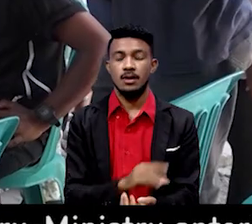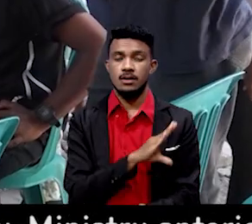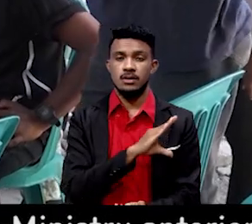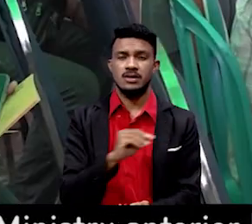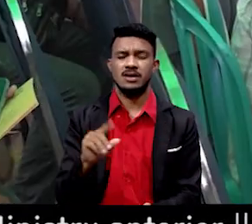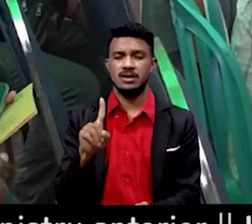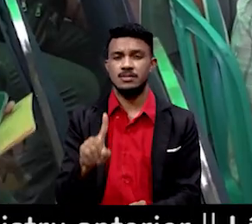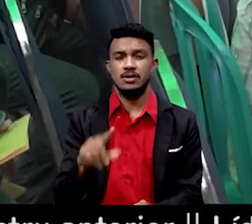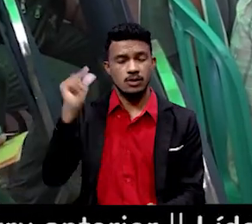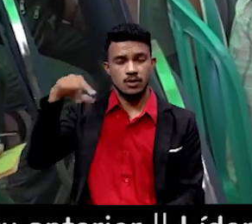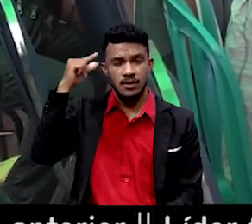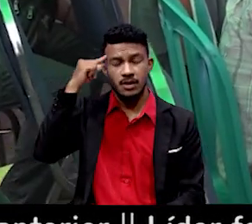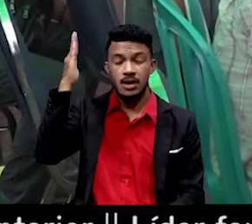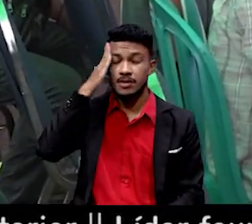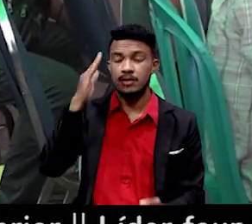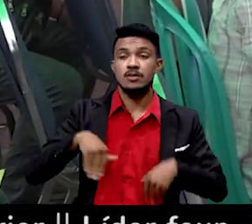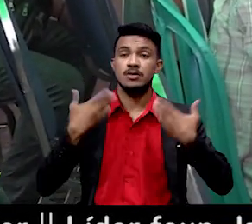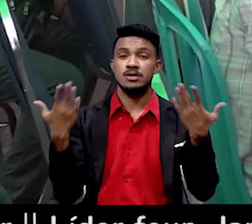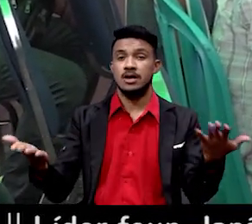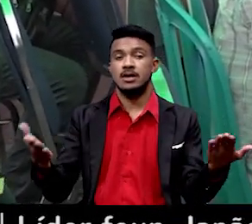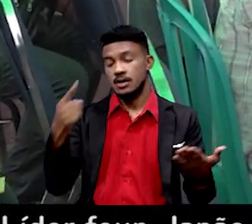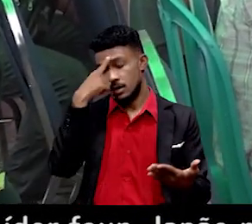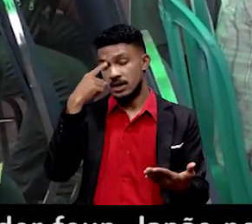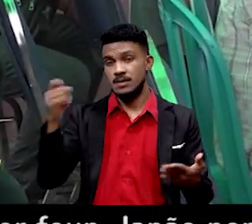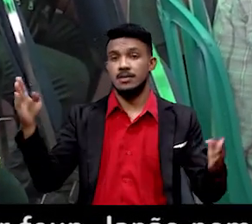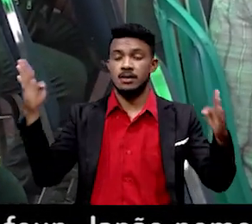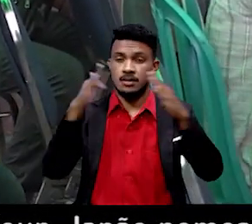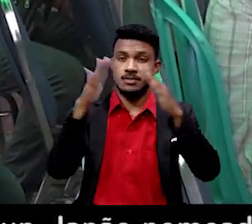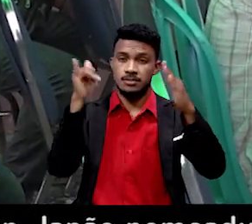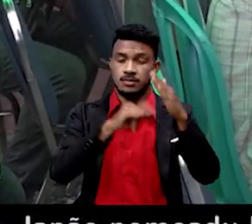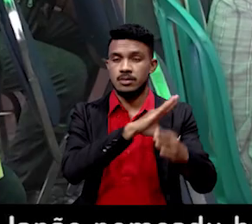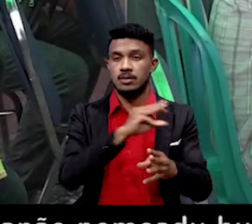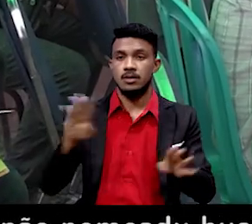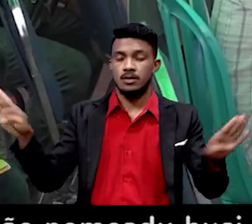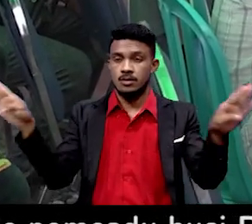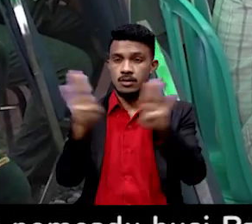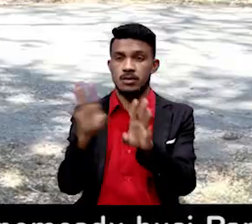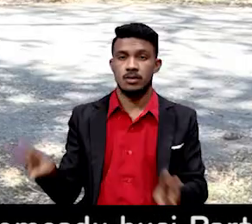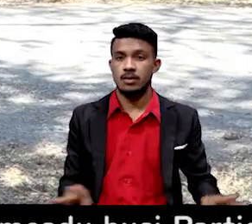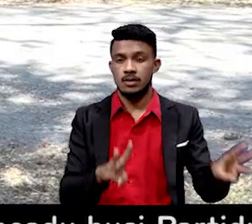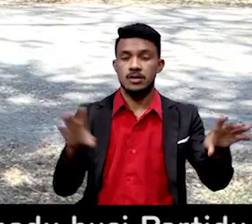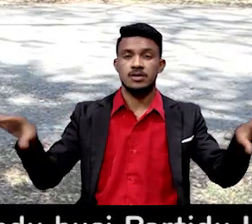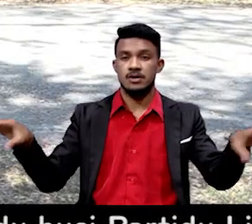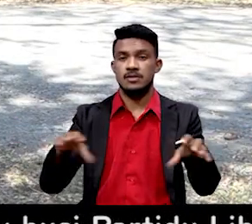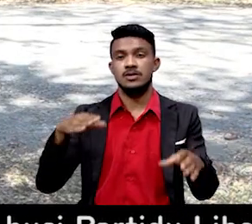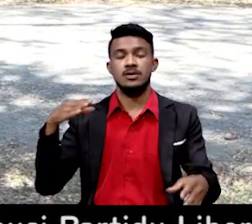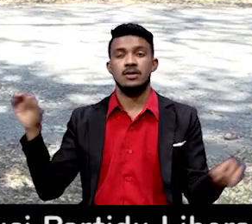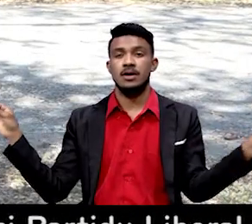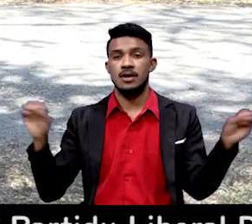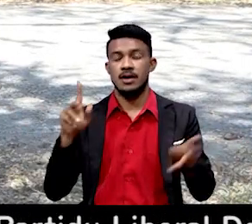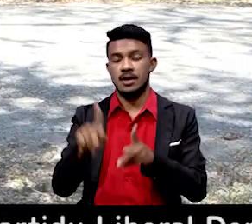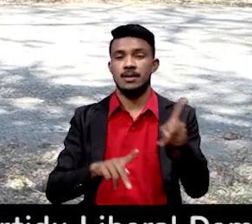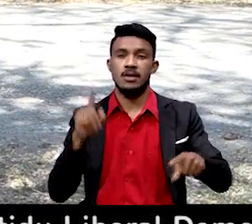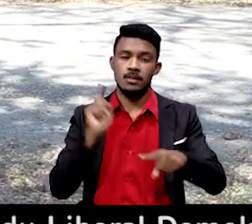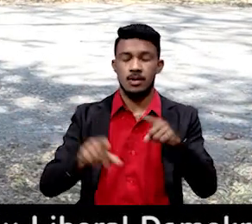nemos governo que se Hanoi usa. Tamba cerca sanitária, acompanhamento obrigatório, serviço laia. Povo lá vale buka moris, lá